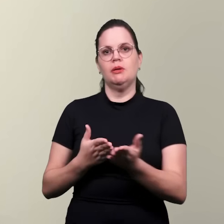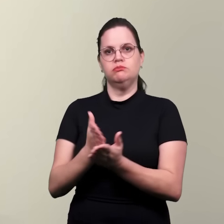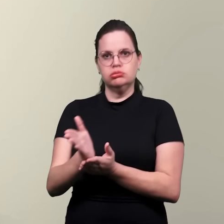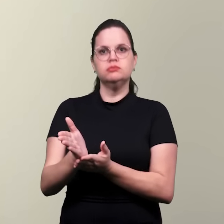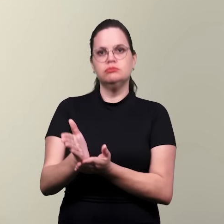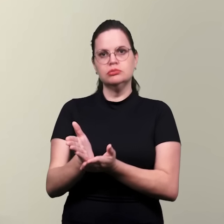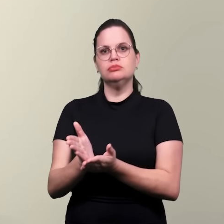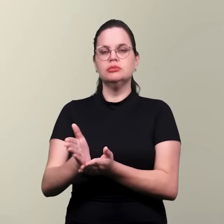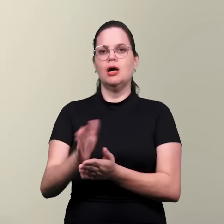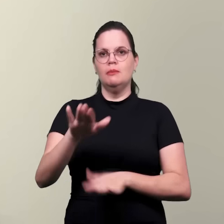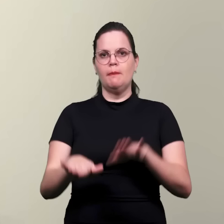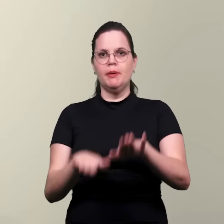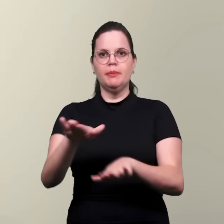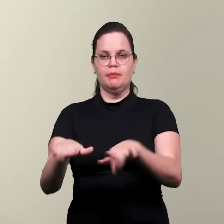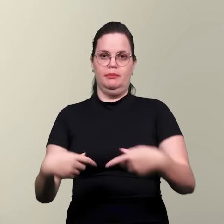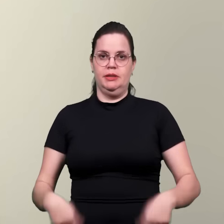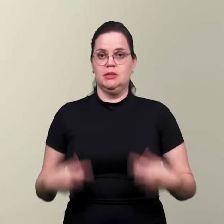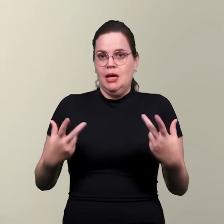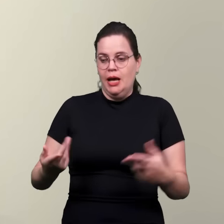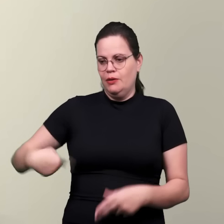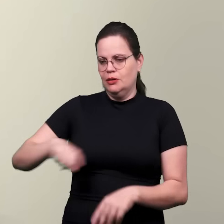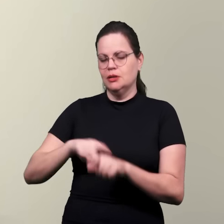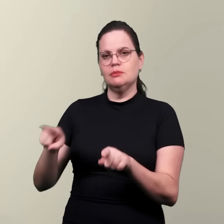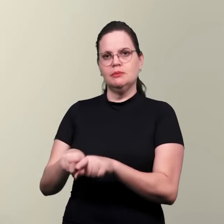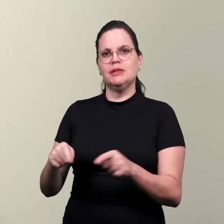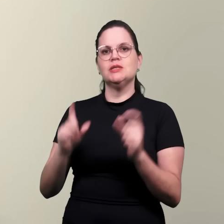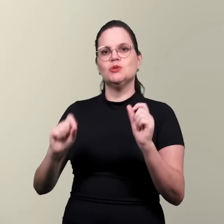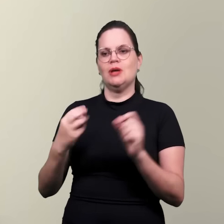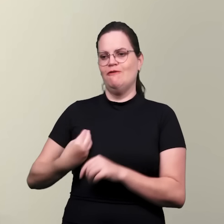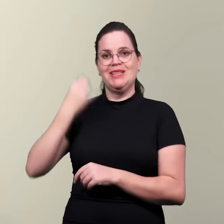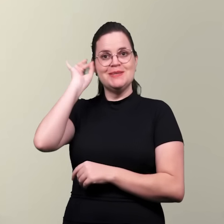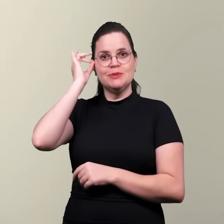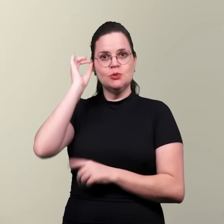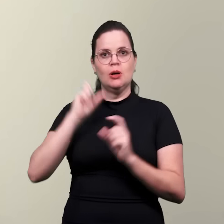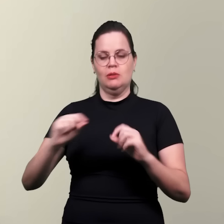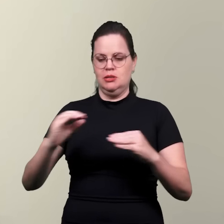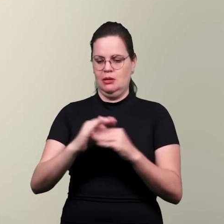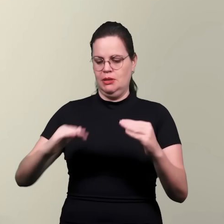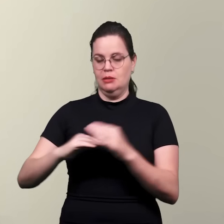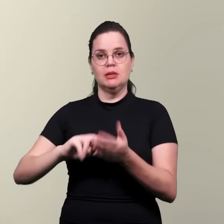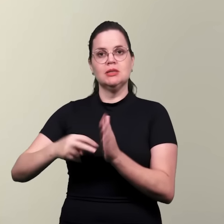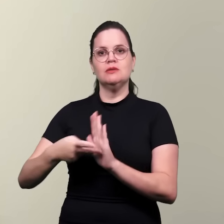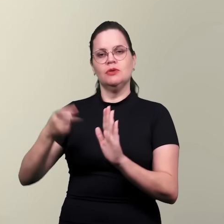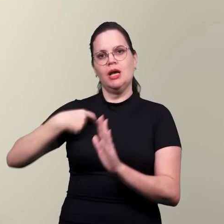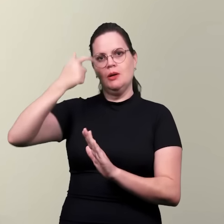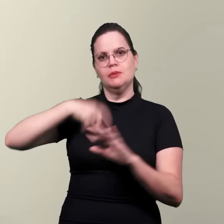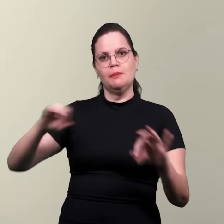que, como igreja, como servos, calçados os pés na preparação do evangelho da paz, né? Então nós temos que estar vivendo do evangelho,